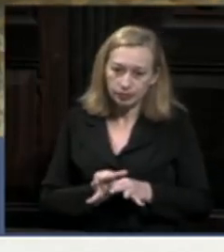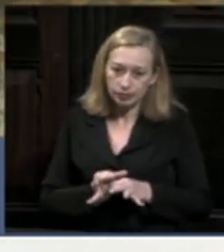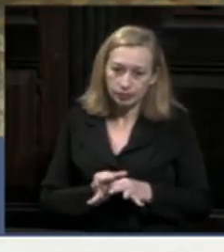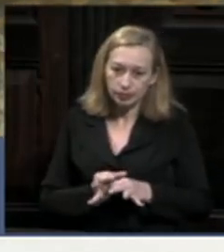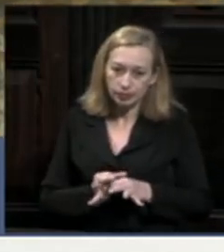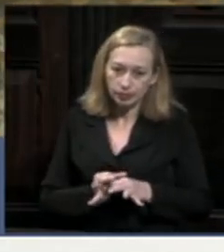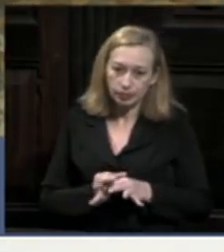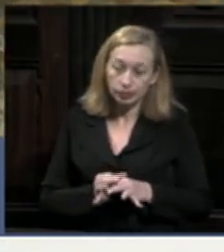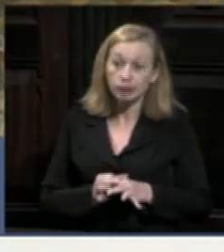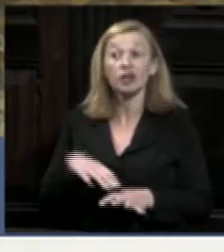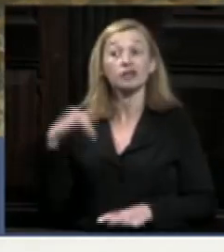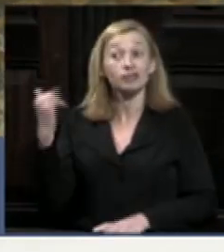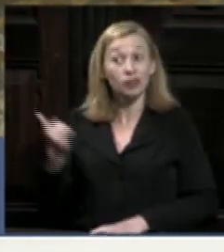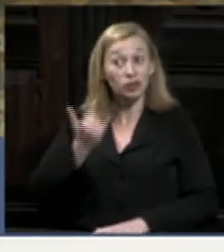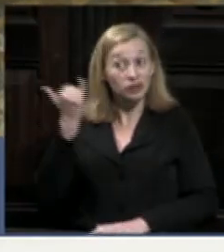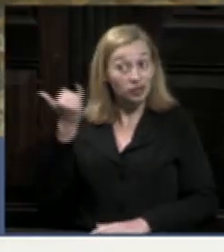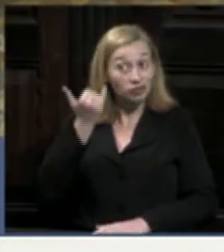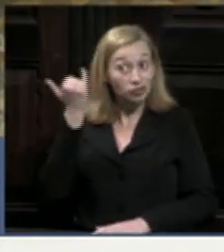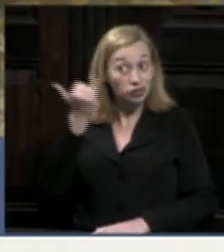importantíssimo